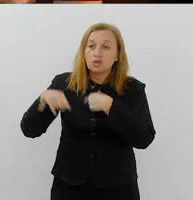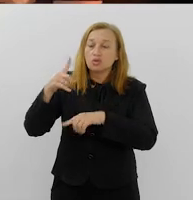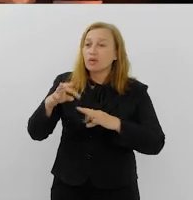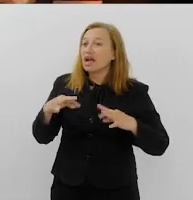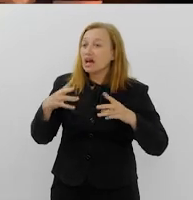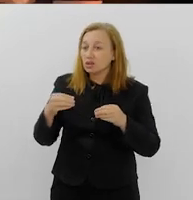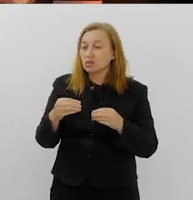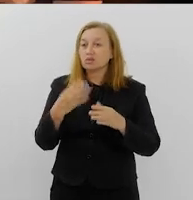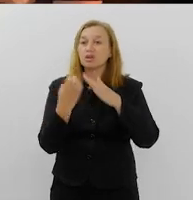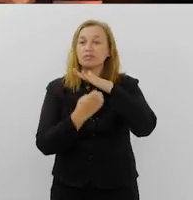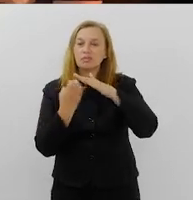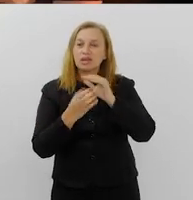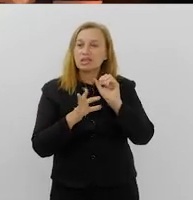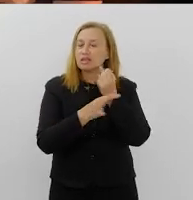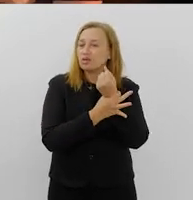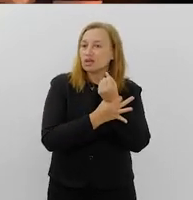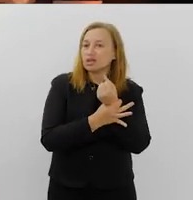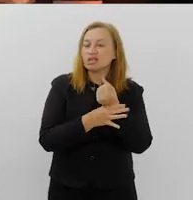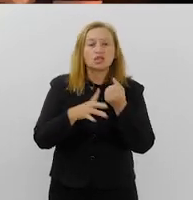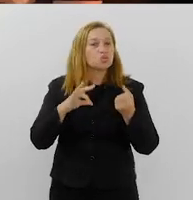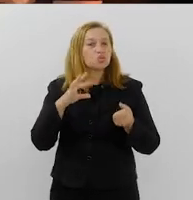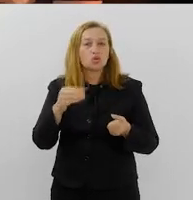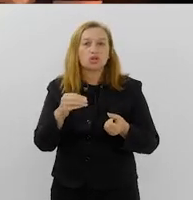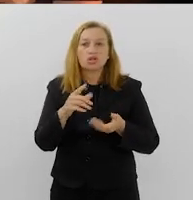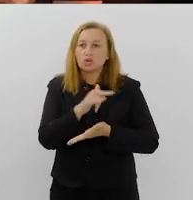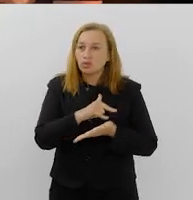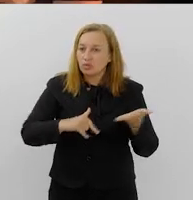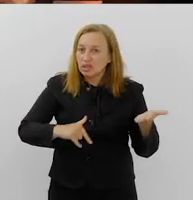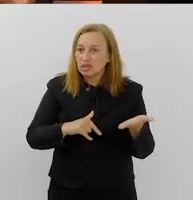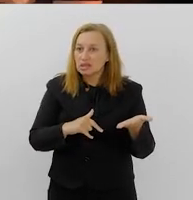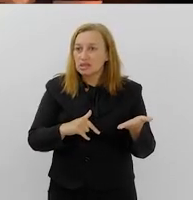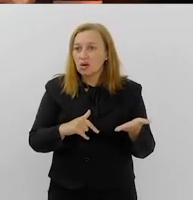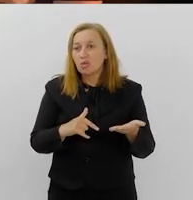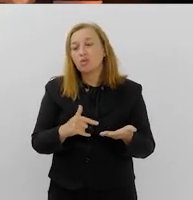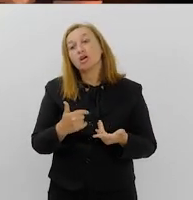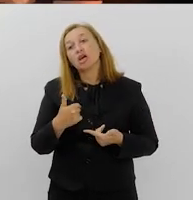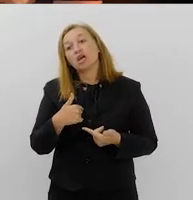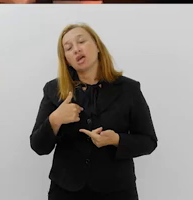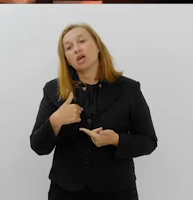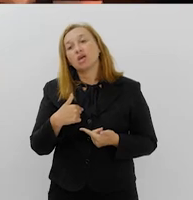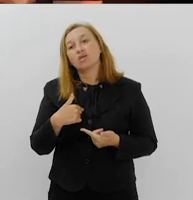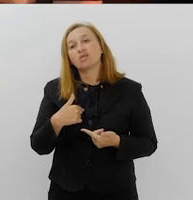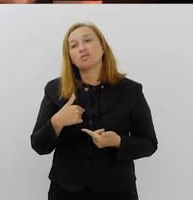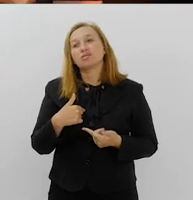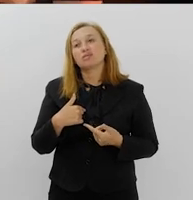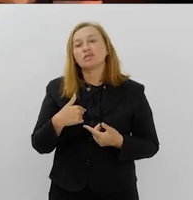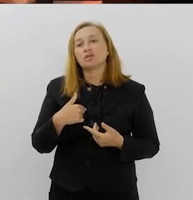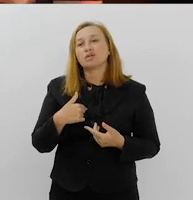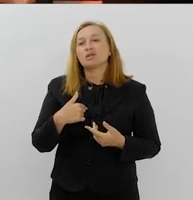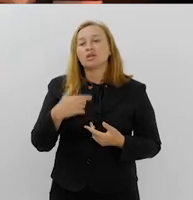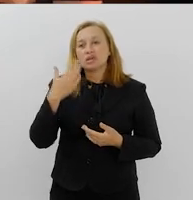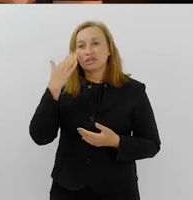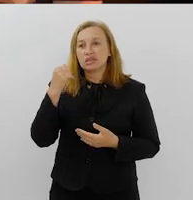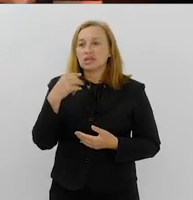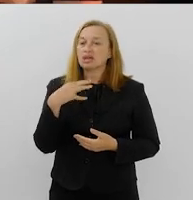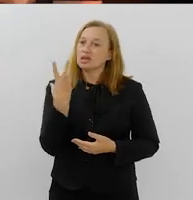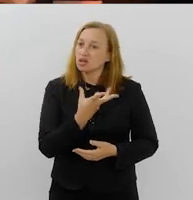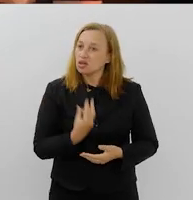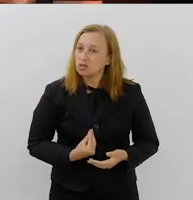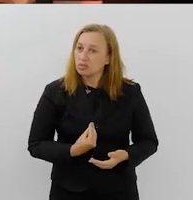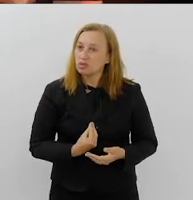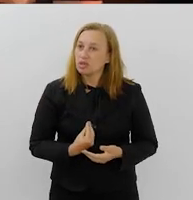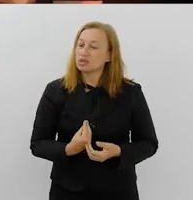com a seguradora, com todos os trâmites legais, né? E fora isso, eu conto muito com a espiritualidade na